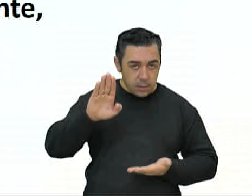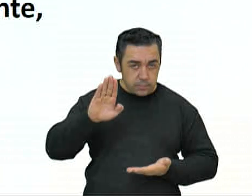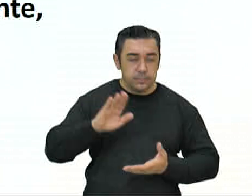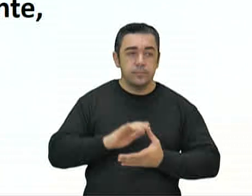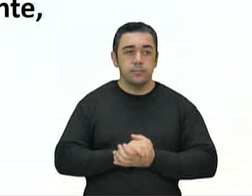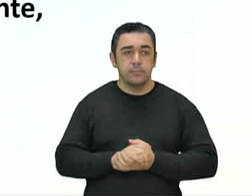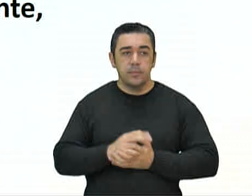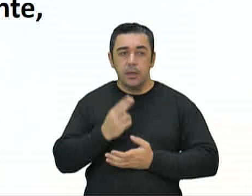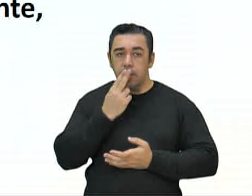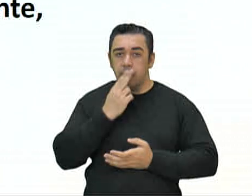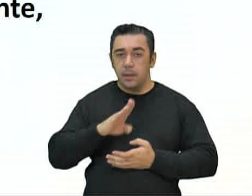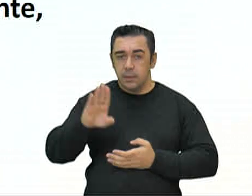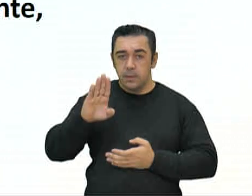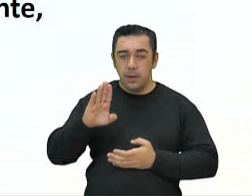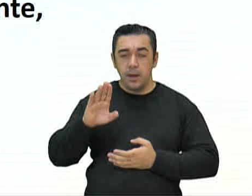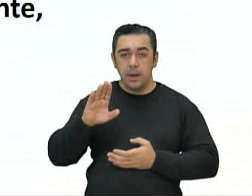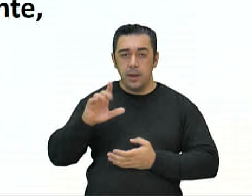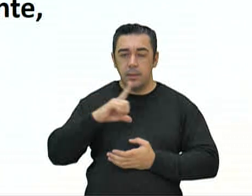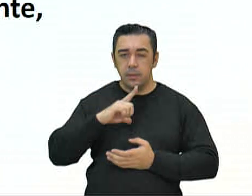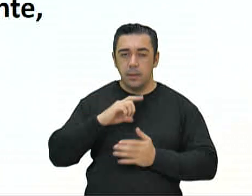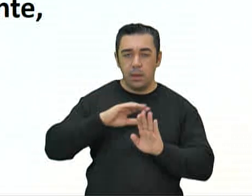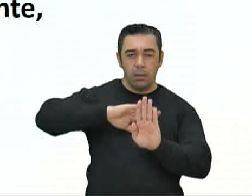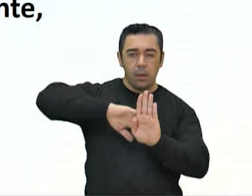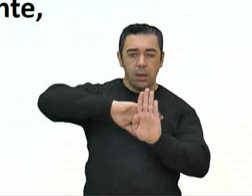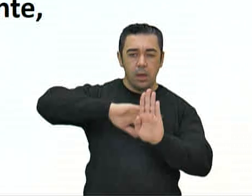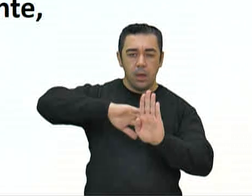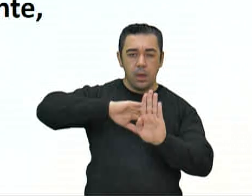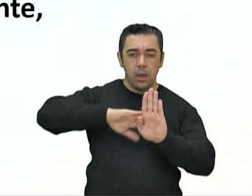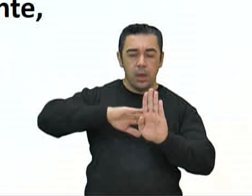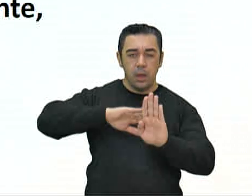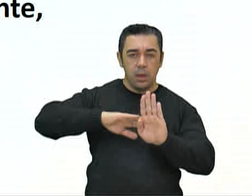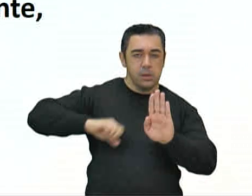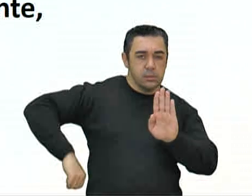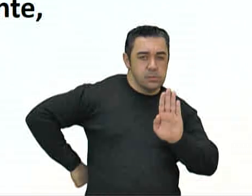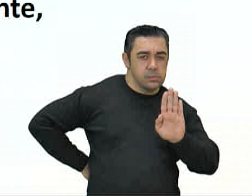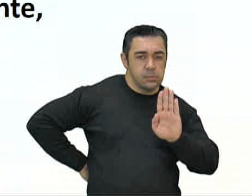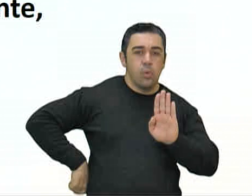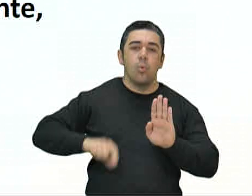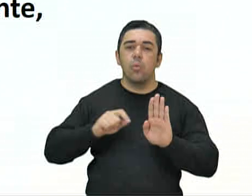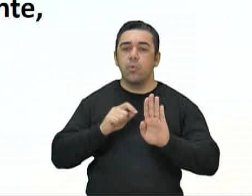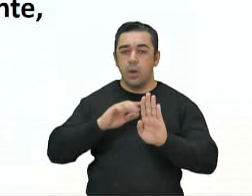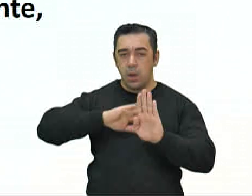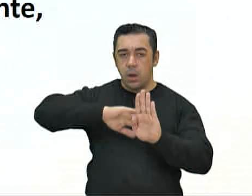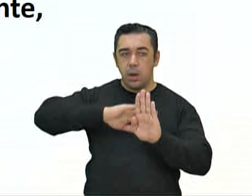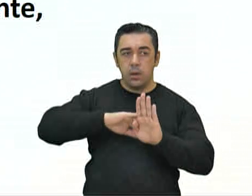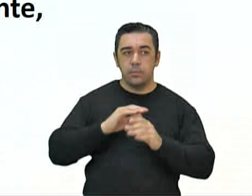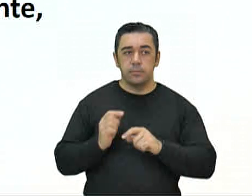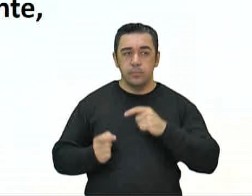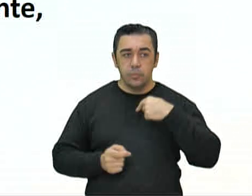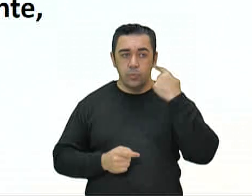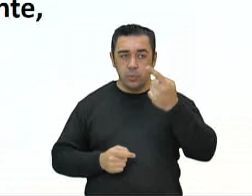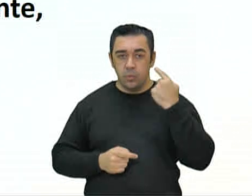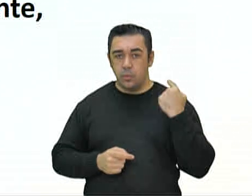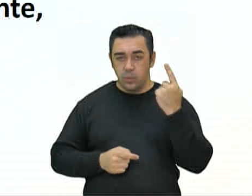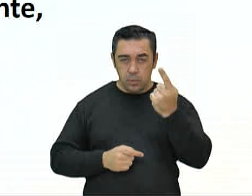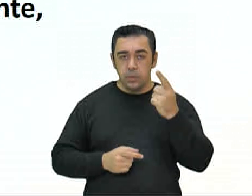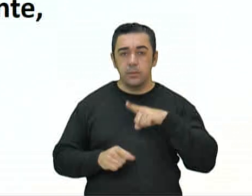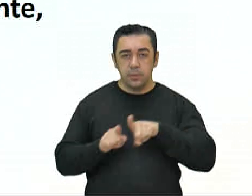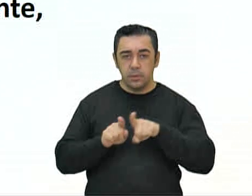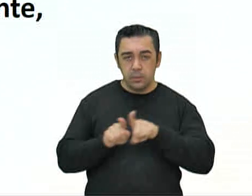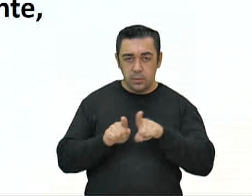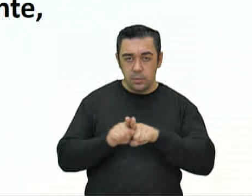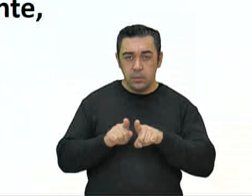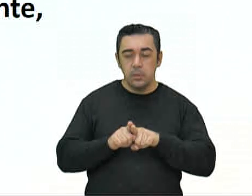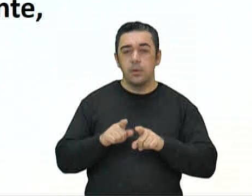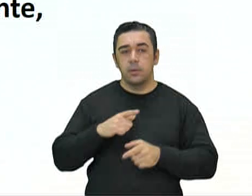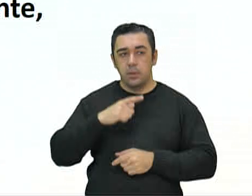está segurando atrás dele uma arma nas costas, escondida. Por trás do Chamberlain você tem dois personagens,